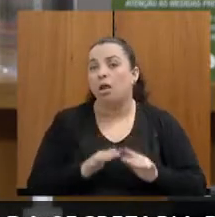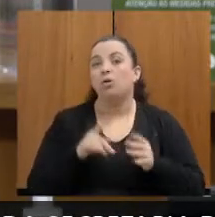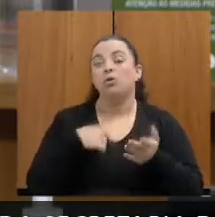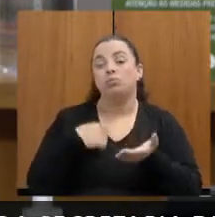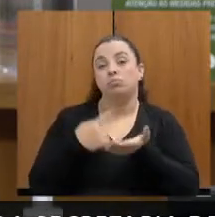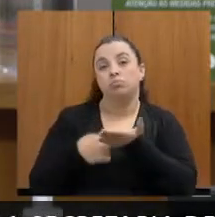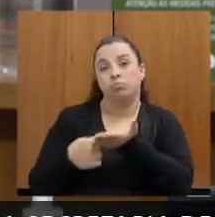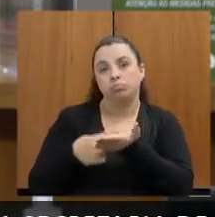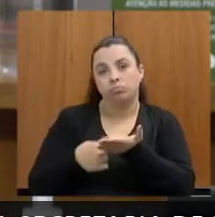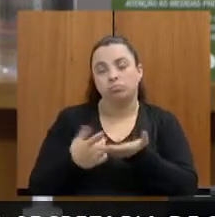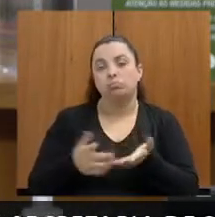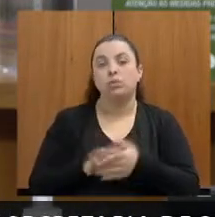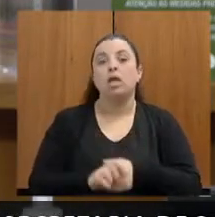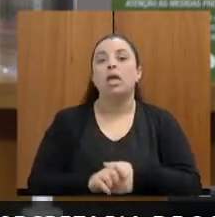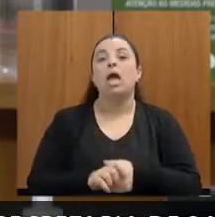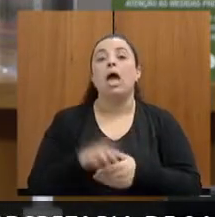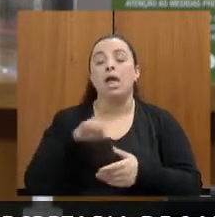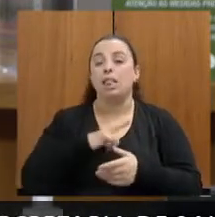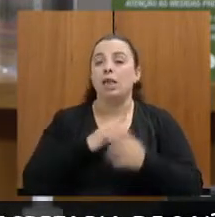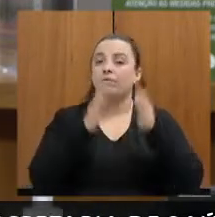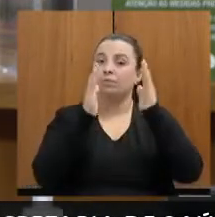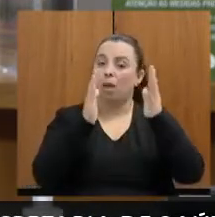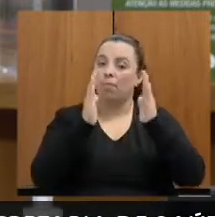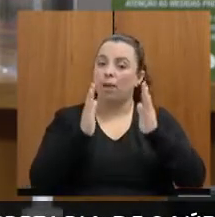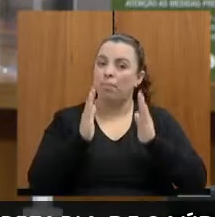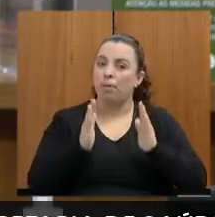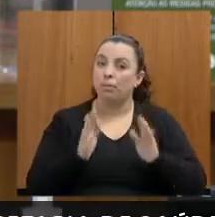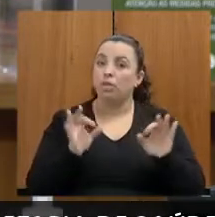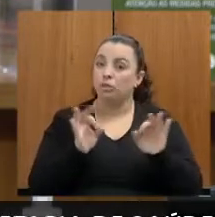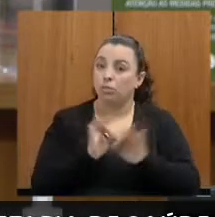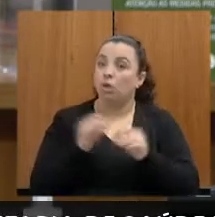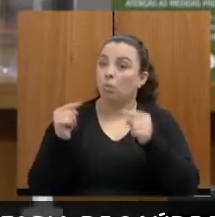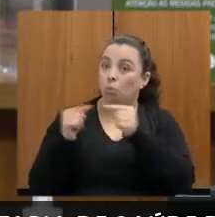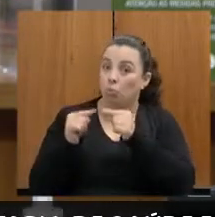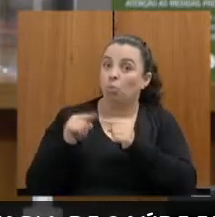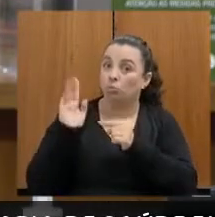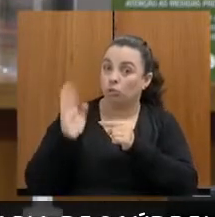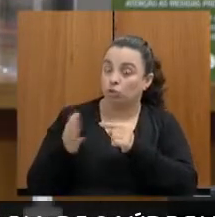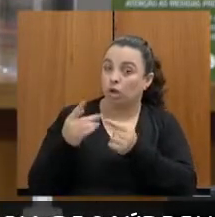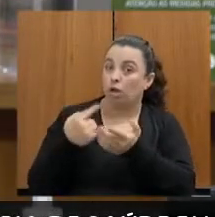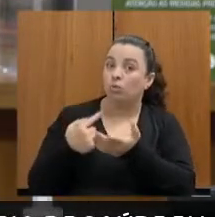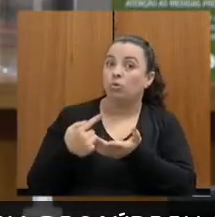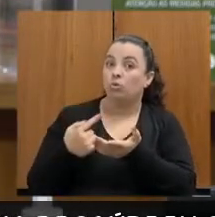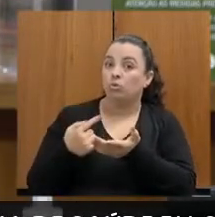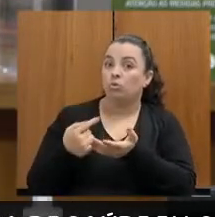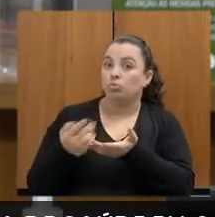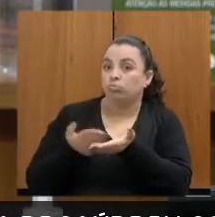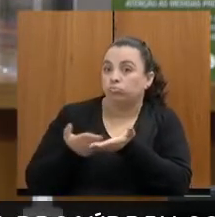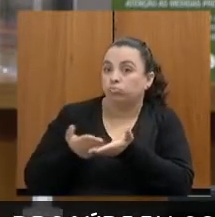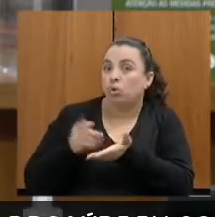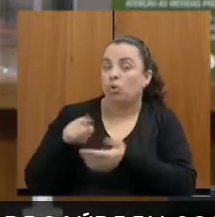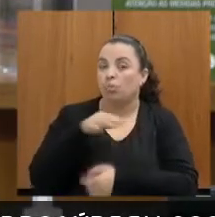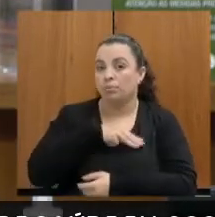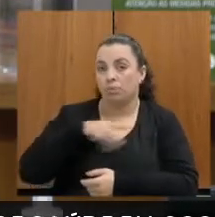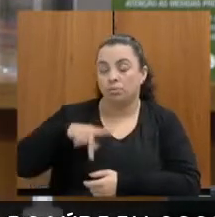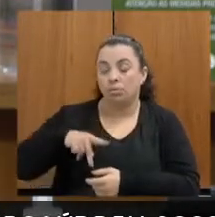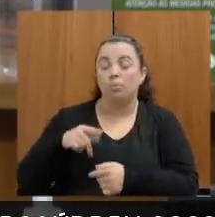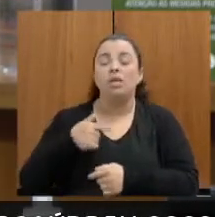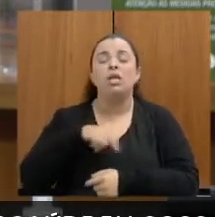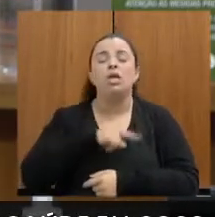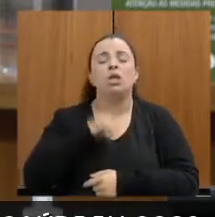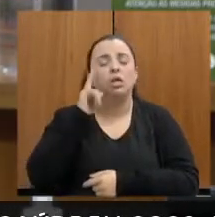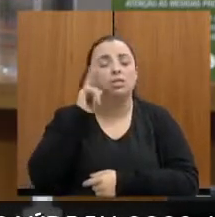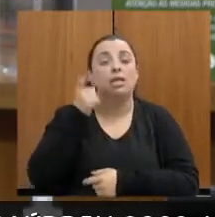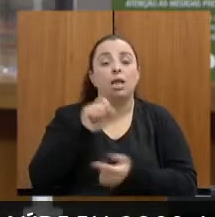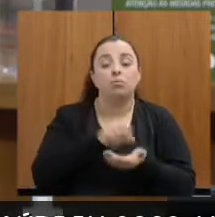vocação do hospital fizemos as etapas em acordo com o ministério público e a nossa ideia da obra social do Social que eu disse tradução de